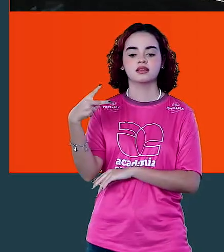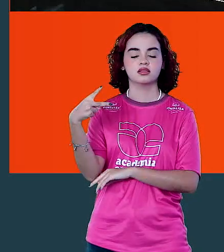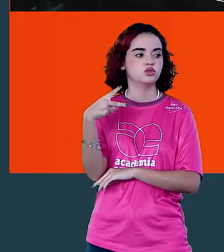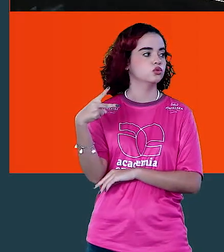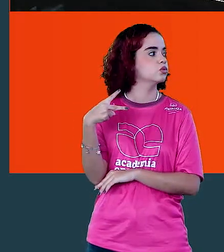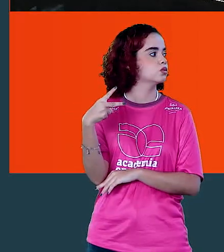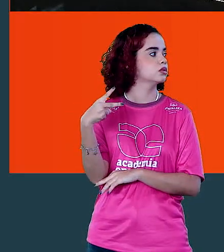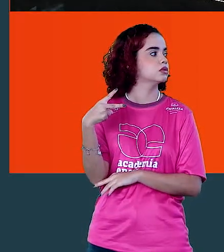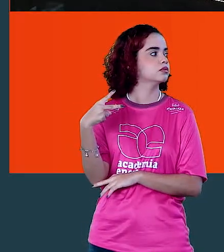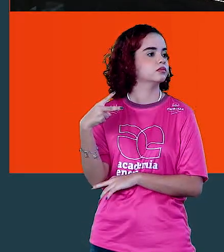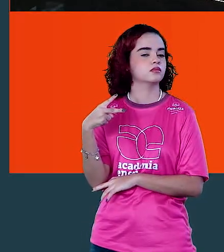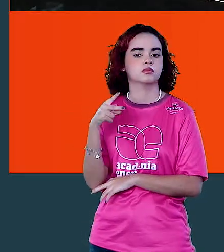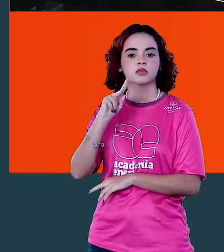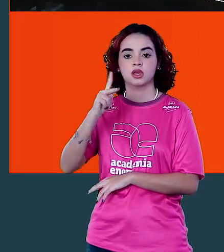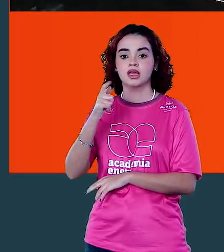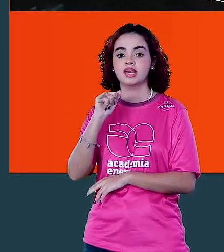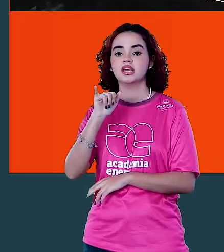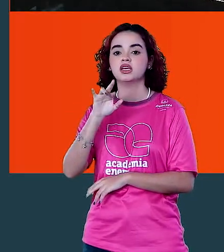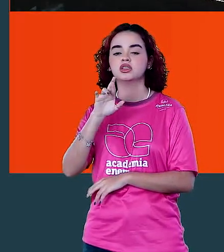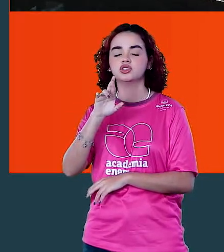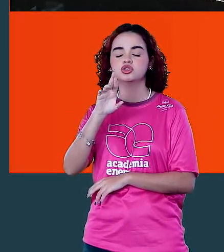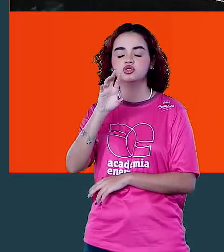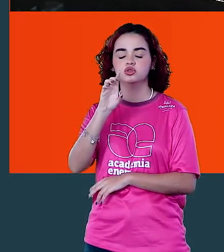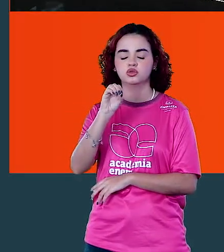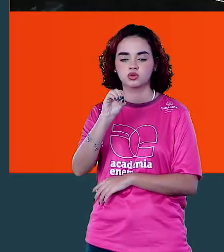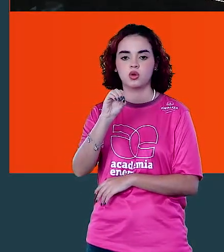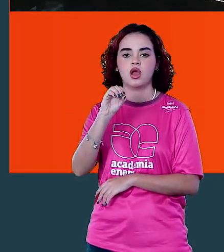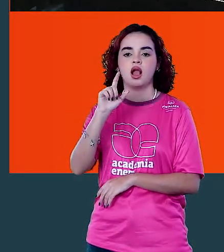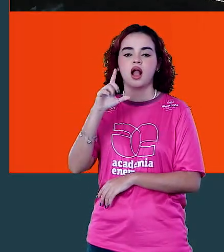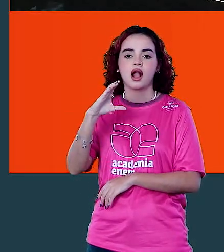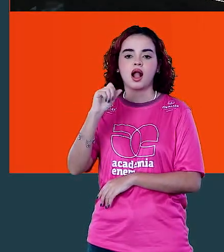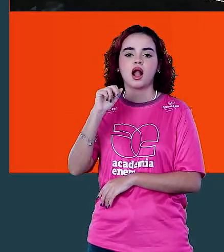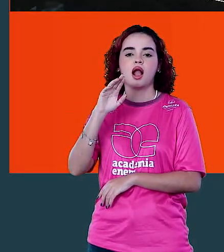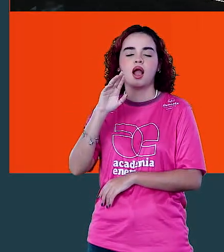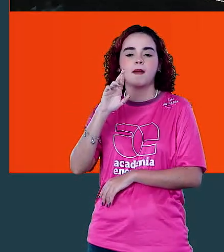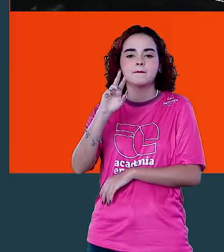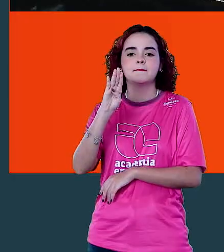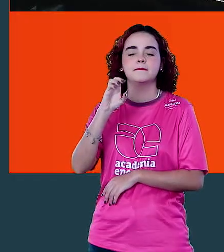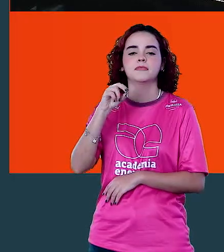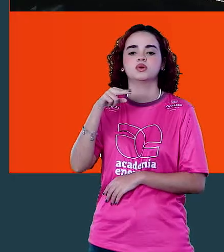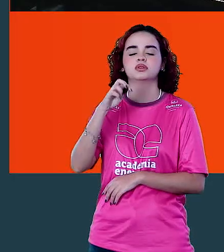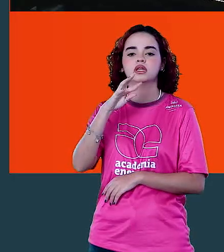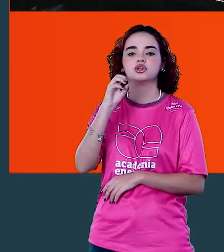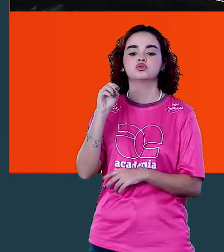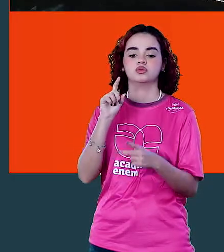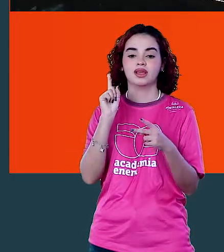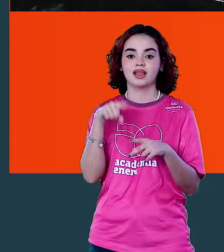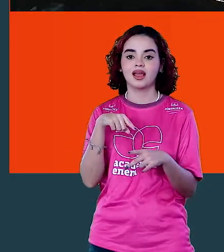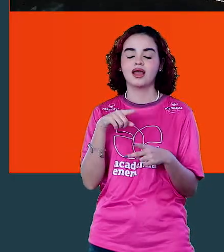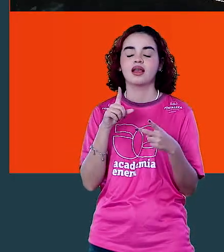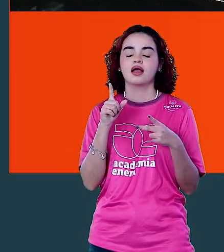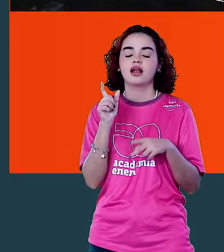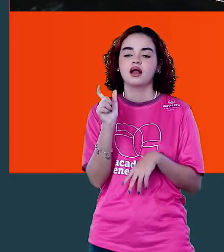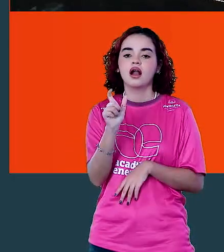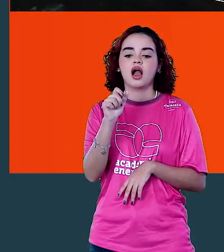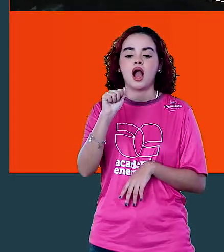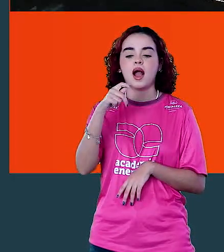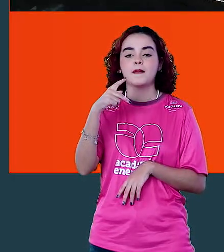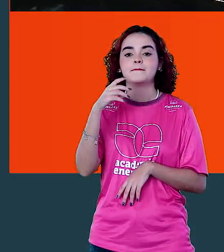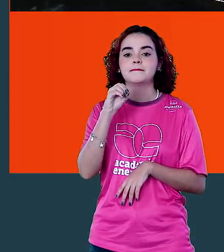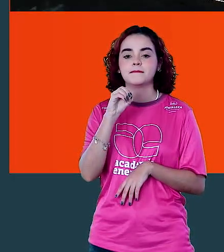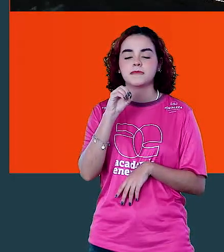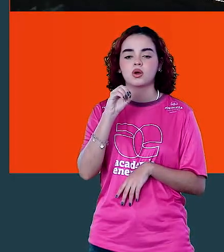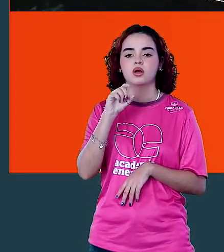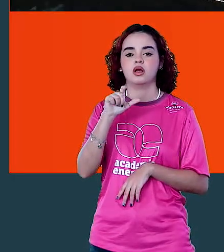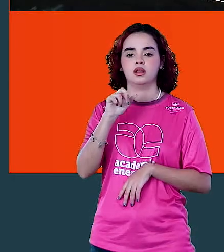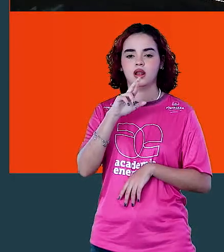2 moléculas aqui, ó. Hidrocarbonetos são moléculas apolares. Então, de novo, eu vi que